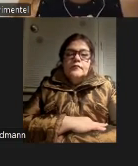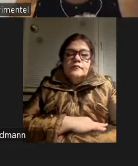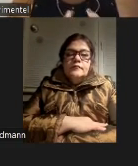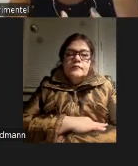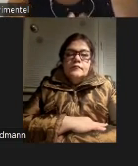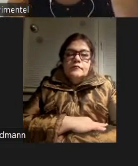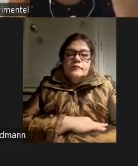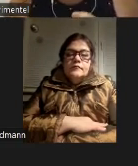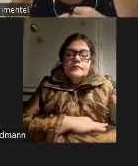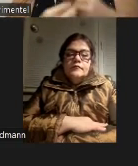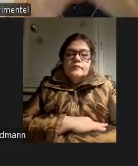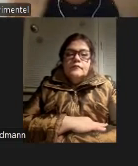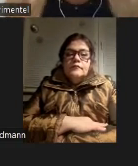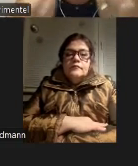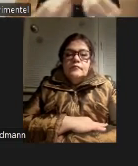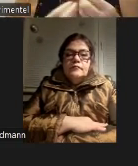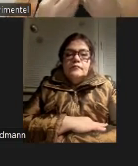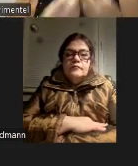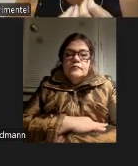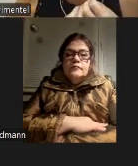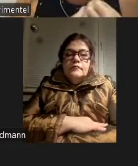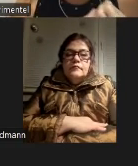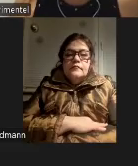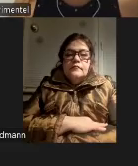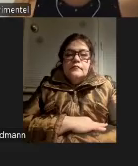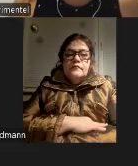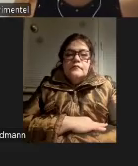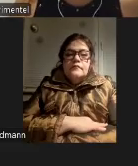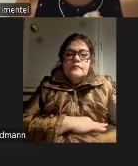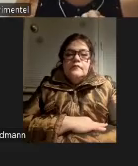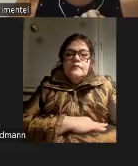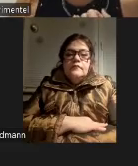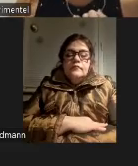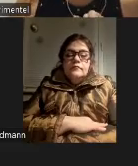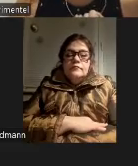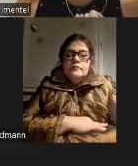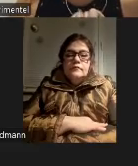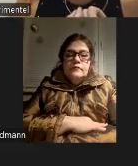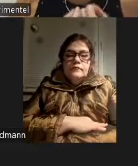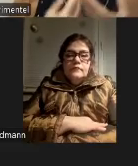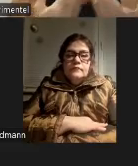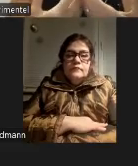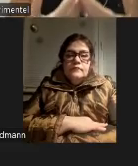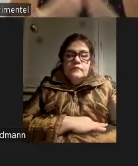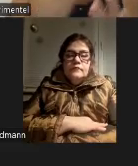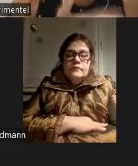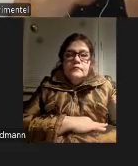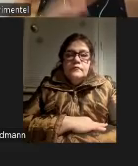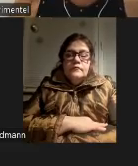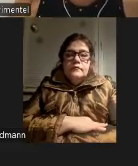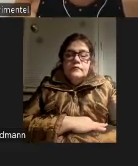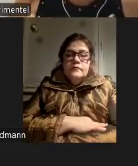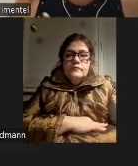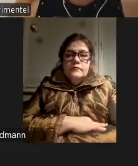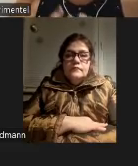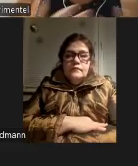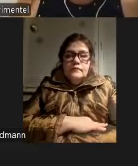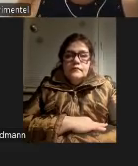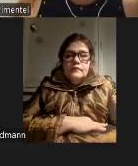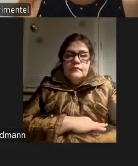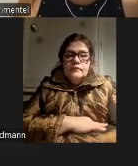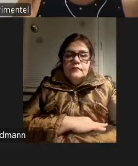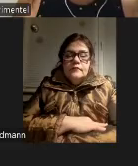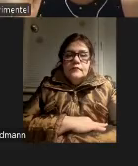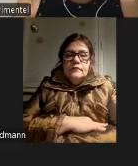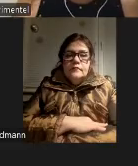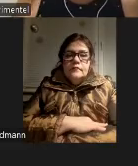a gente tem, assim, diversas situações que interferem, né, que o sono interfere. Então, por exemplo, por que